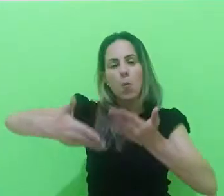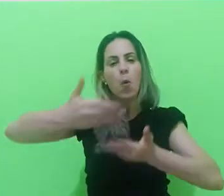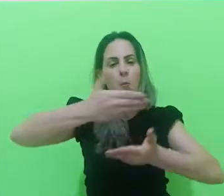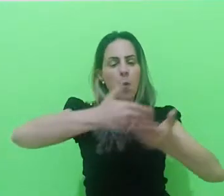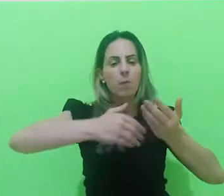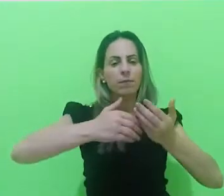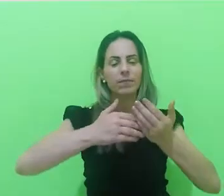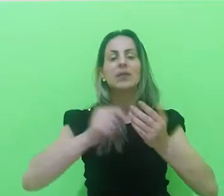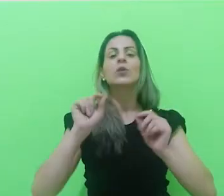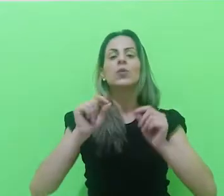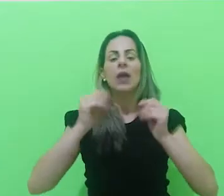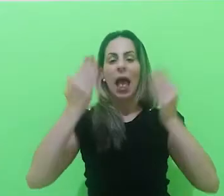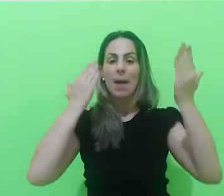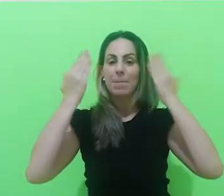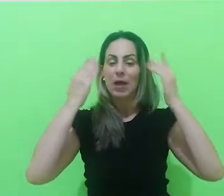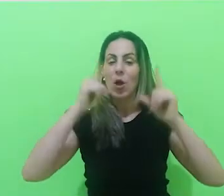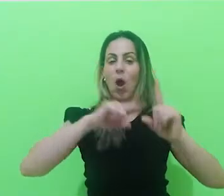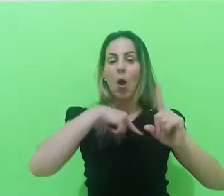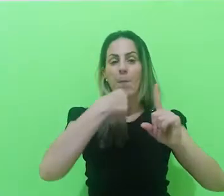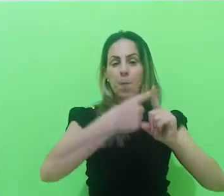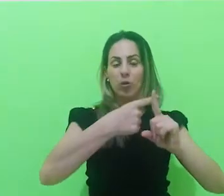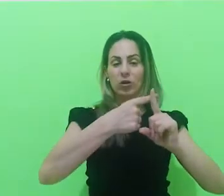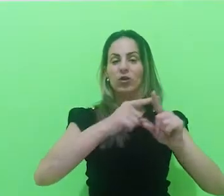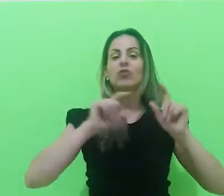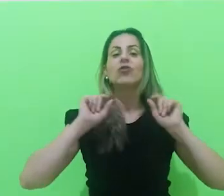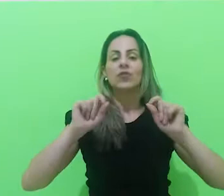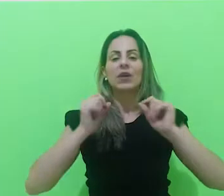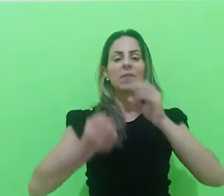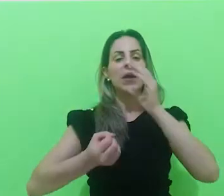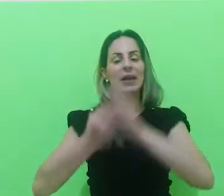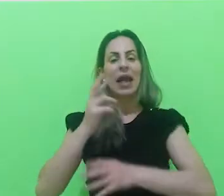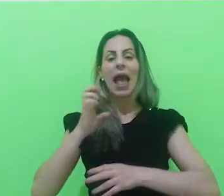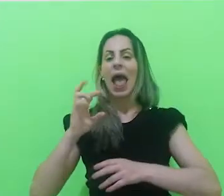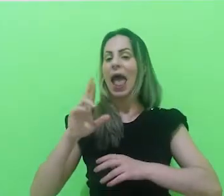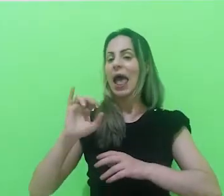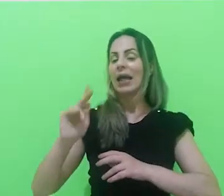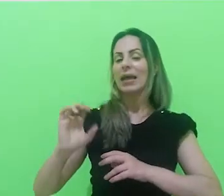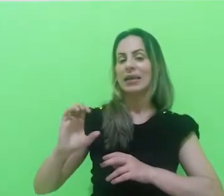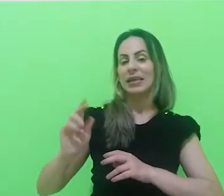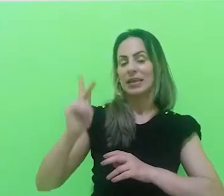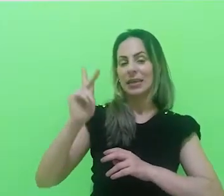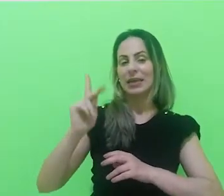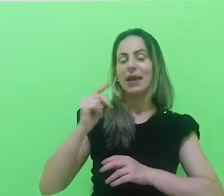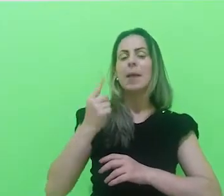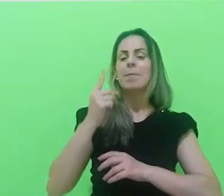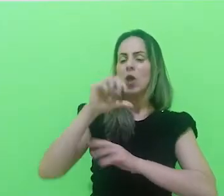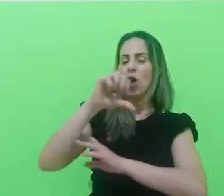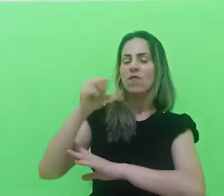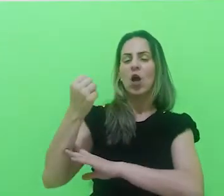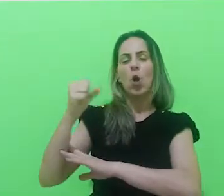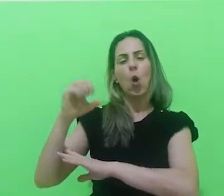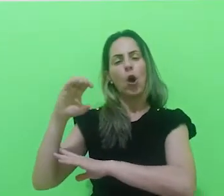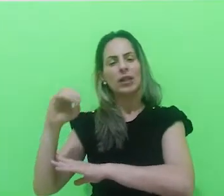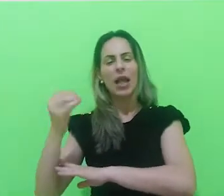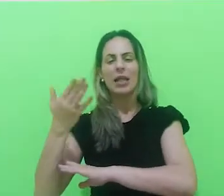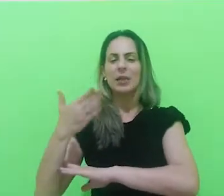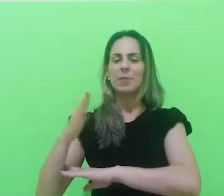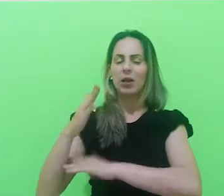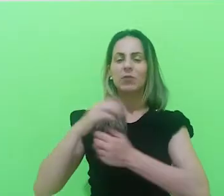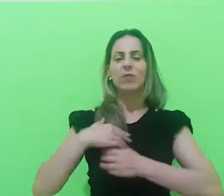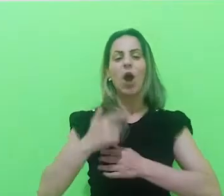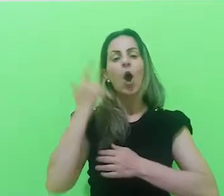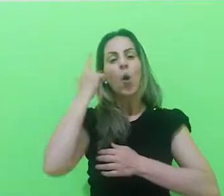ali da psicologia positiva, uma ferramenta que foi criada por Eric Berne lá em 1970, 1980, a gente